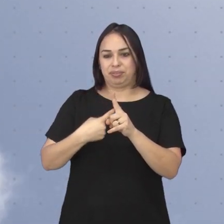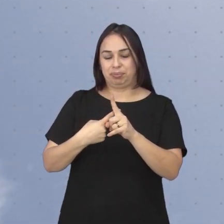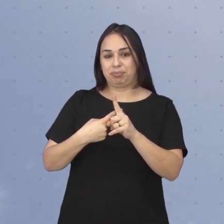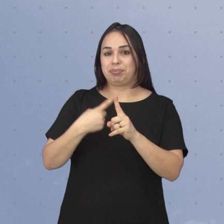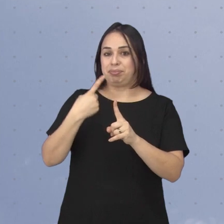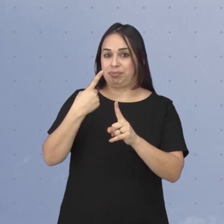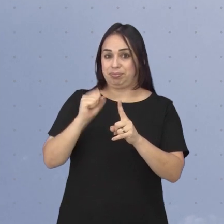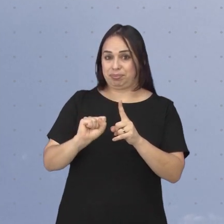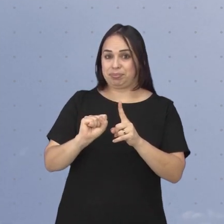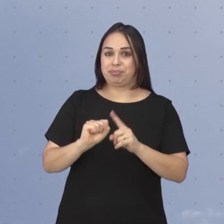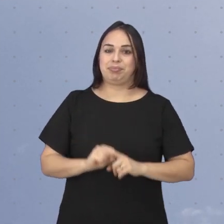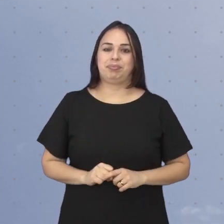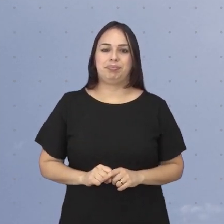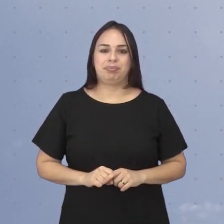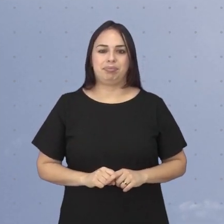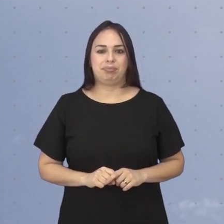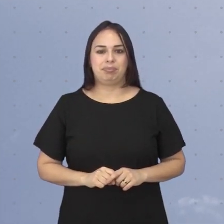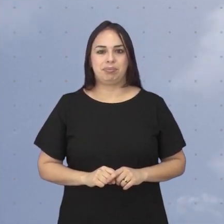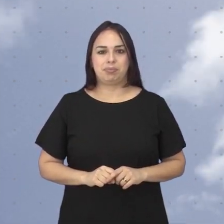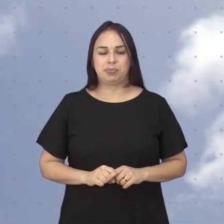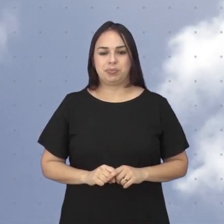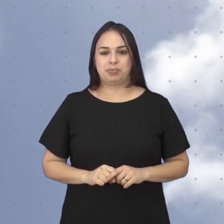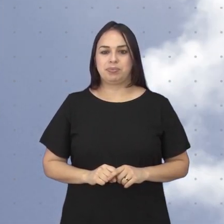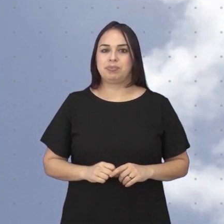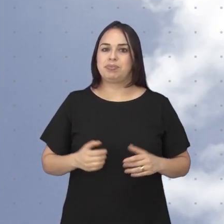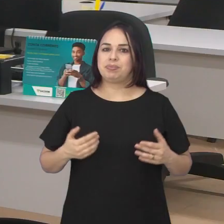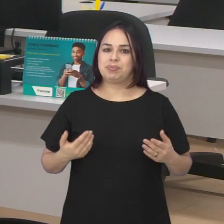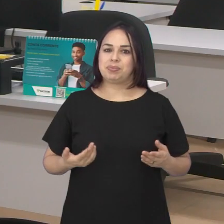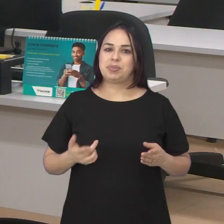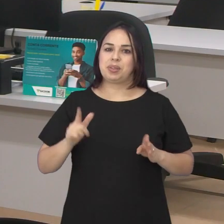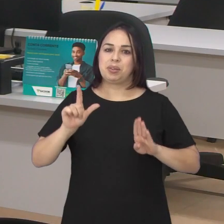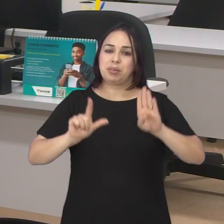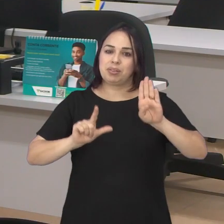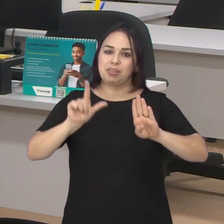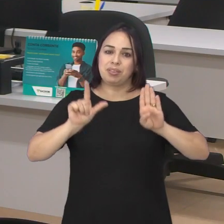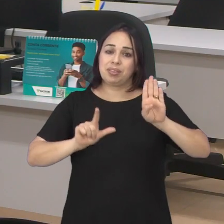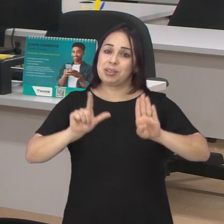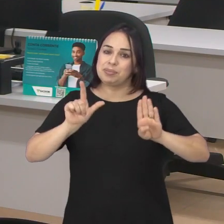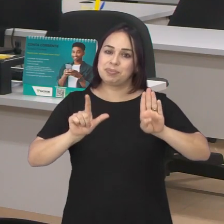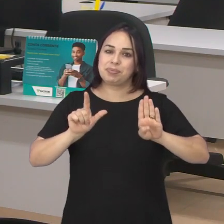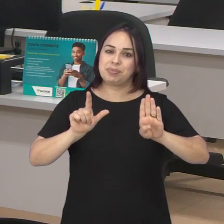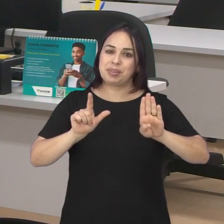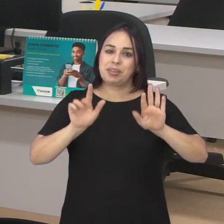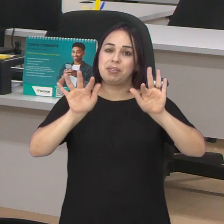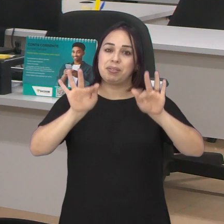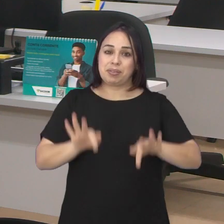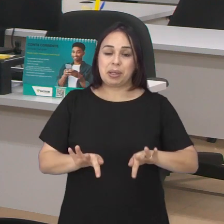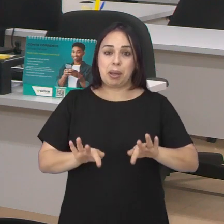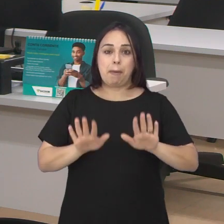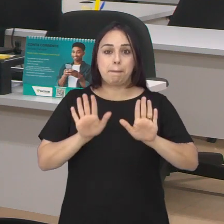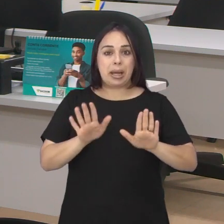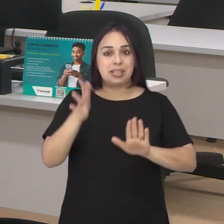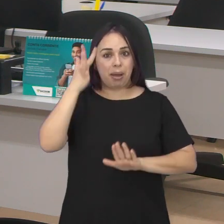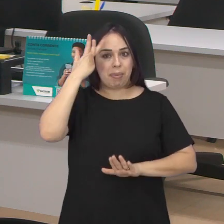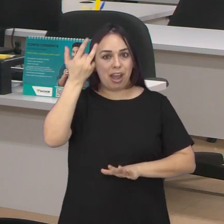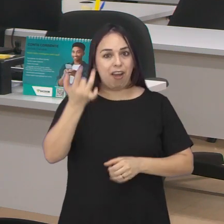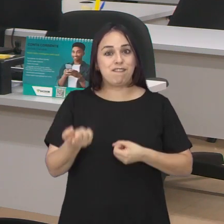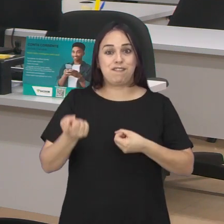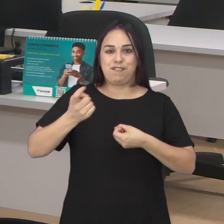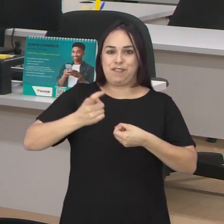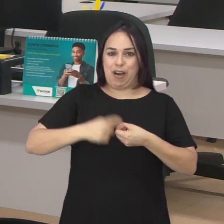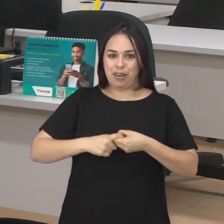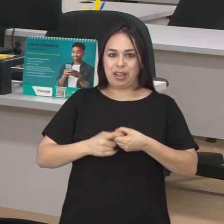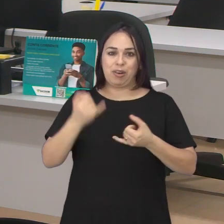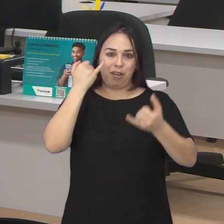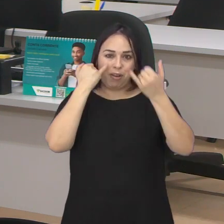de 28, com mínima de 18. E é isso, o Boletim Legislativo desta terça fica por aqui, mas amanhã